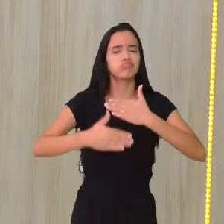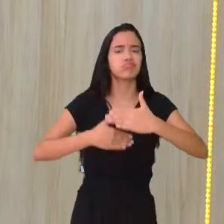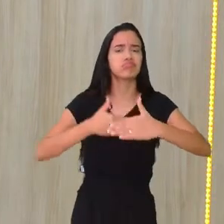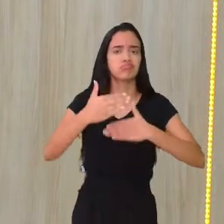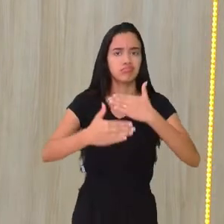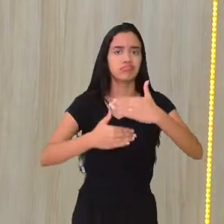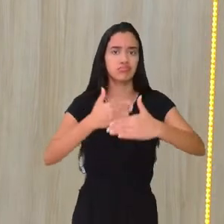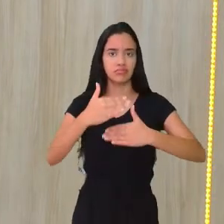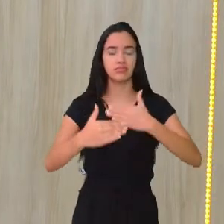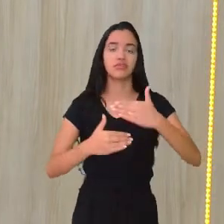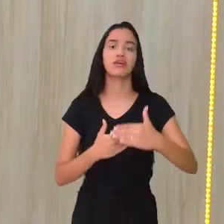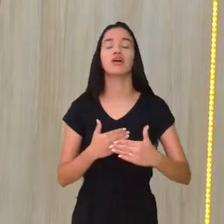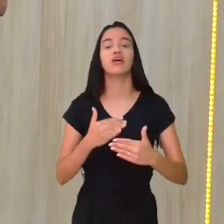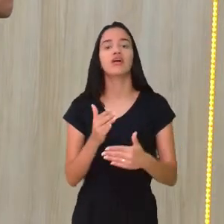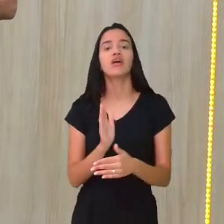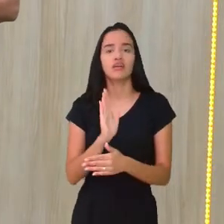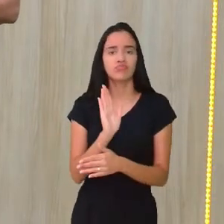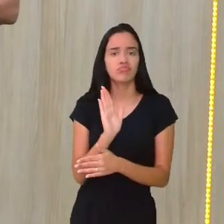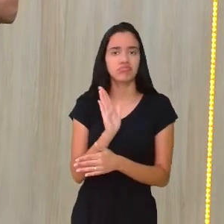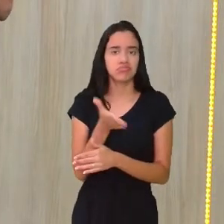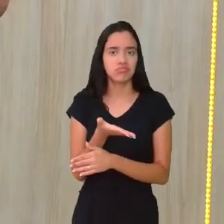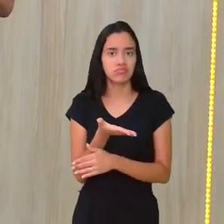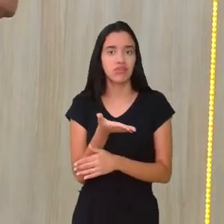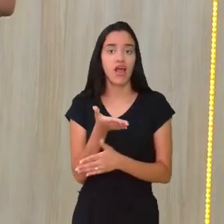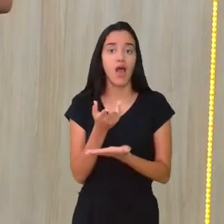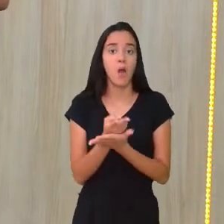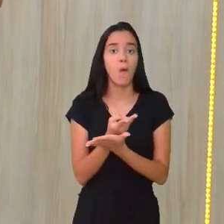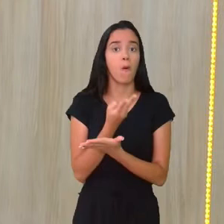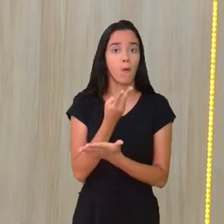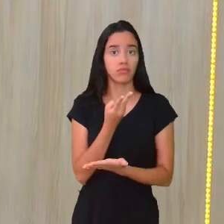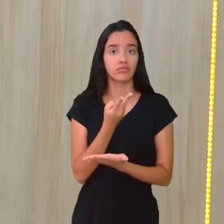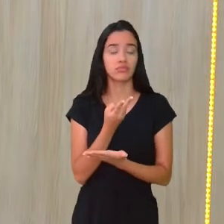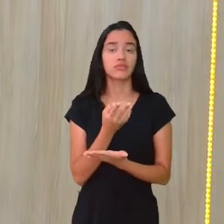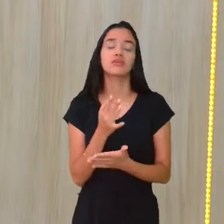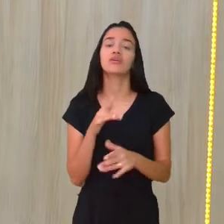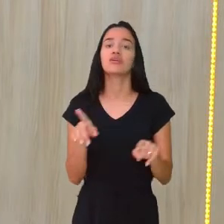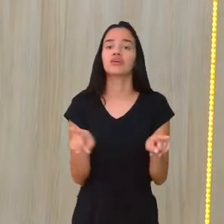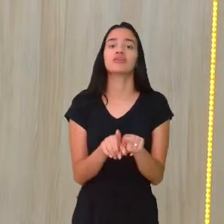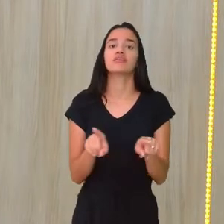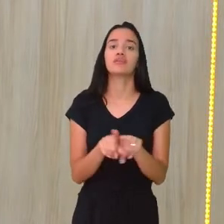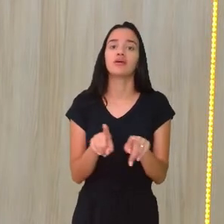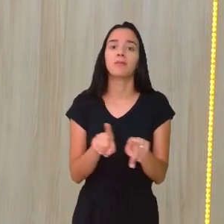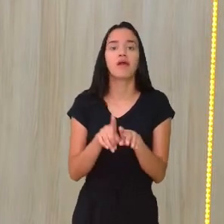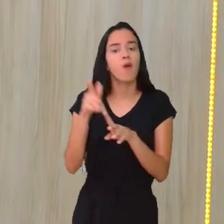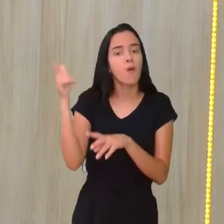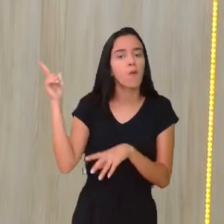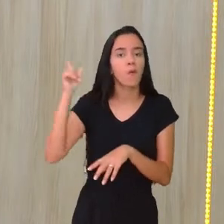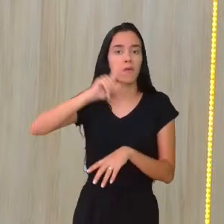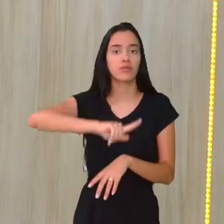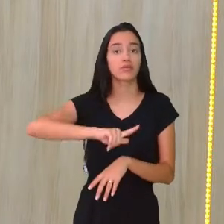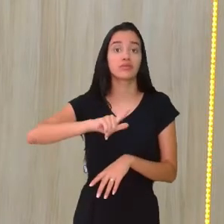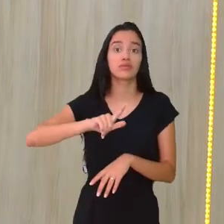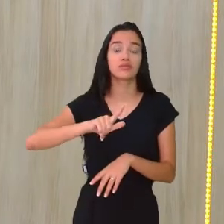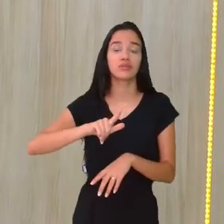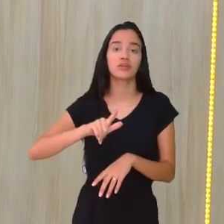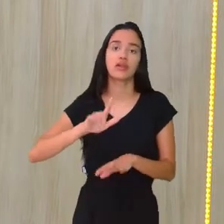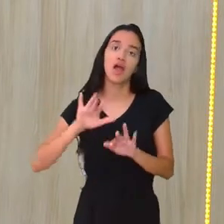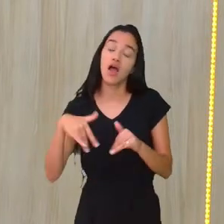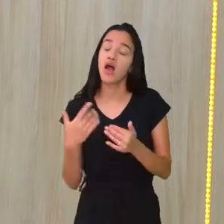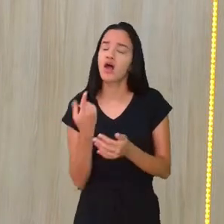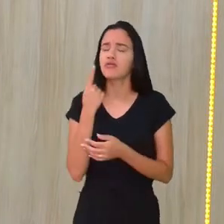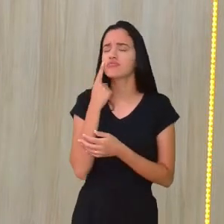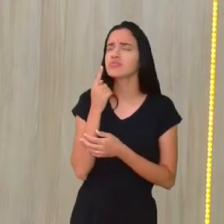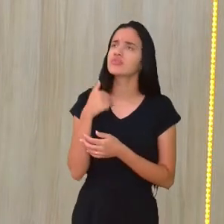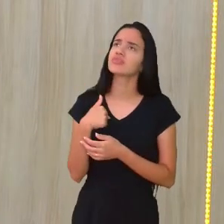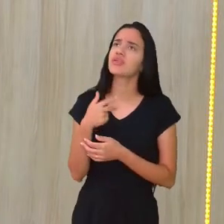Quantos avanços já foram acontecendo e quantas conquistas. Então, às vezes, estamos assim olhando